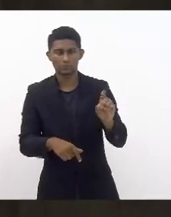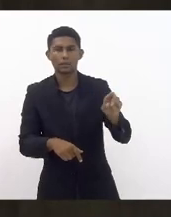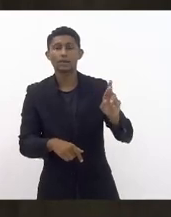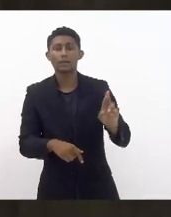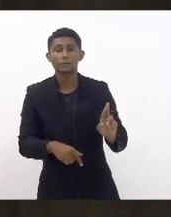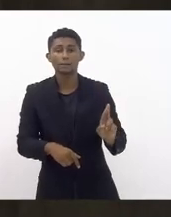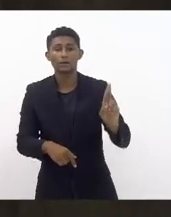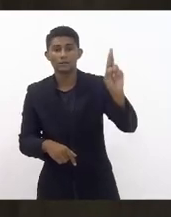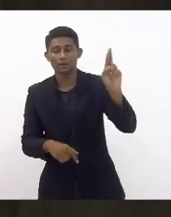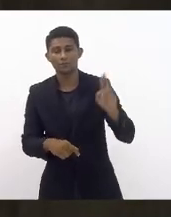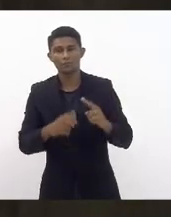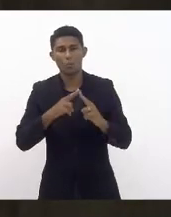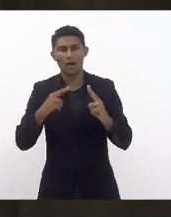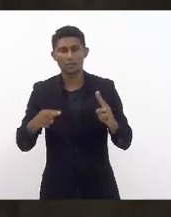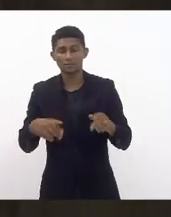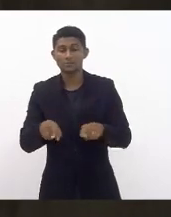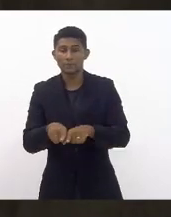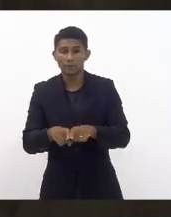e também DCEs,